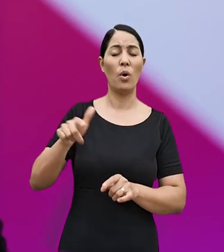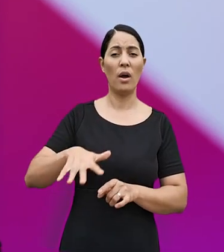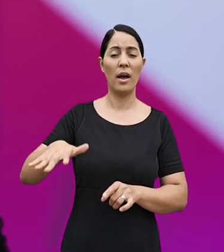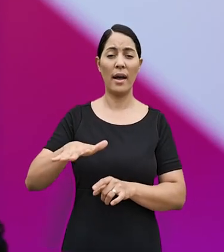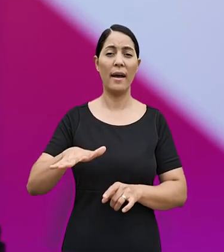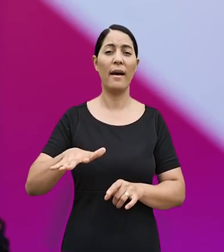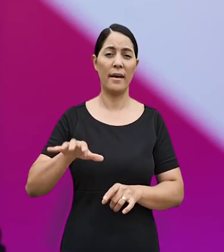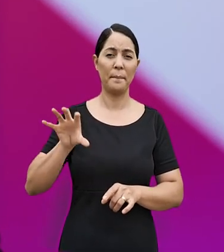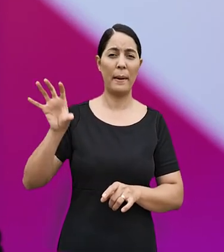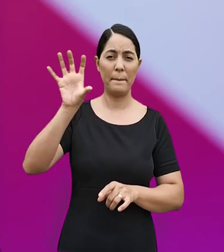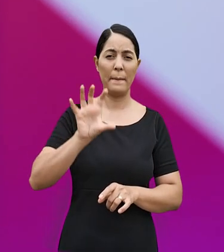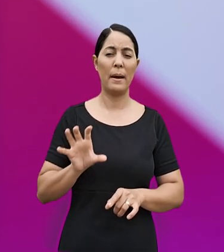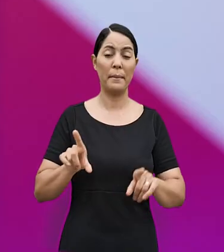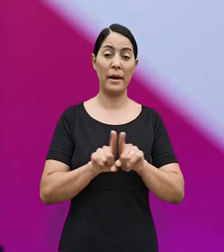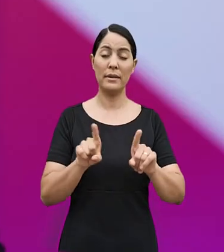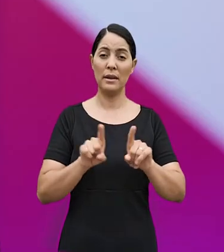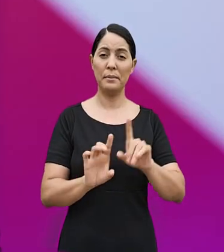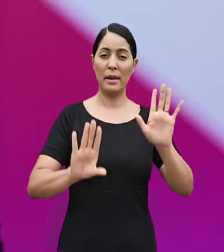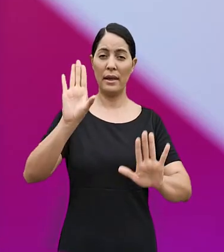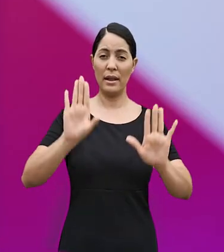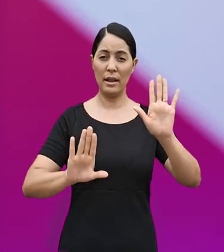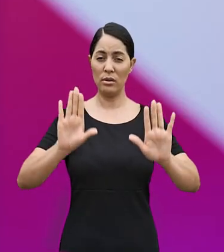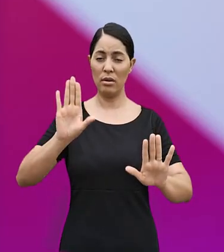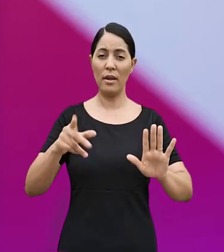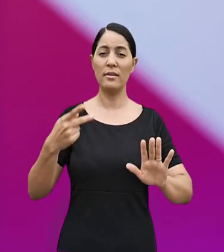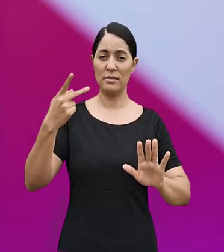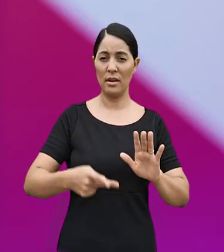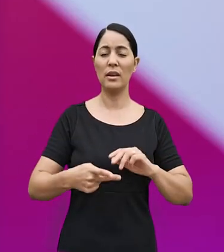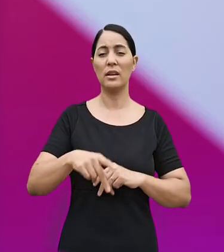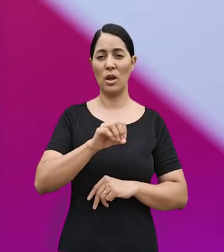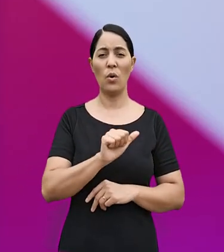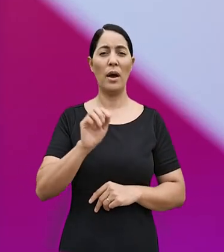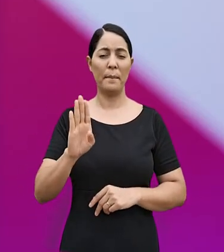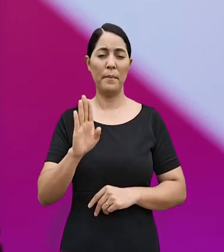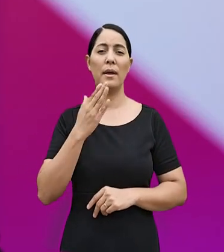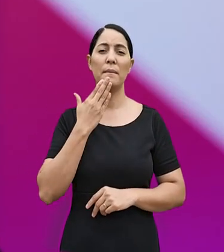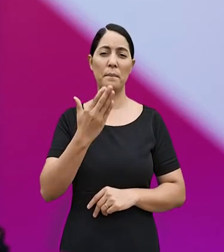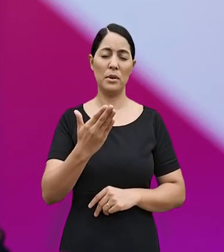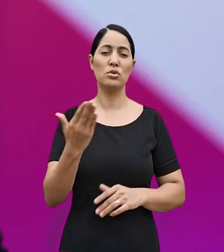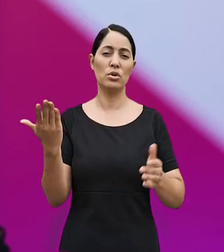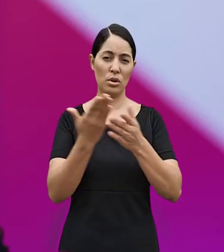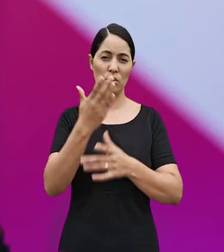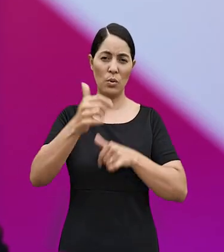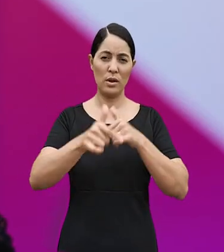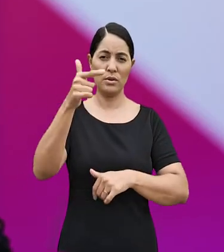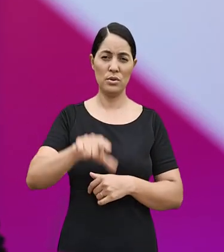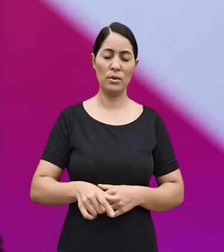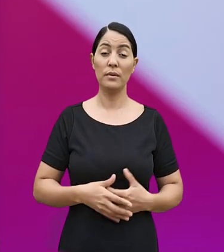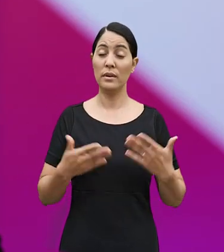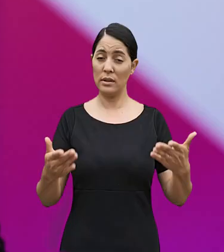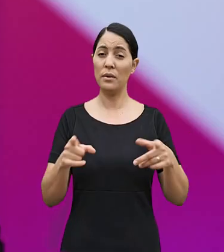seccionais, tratam também de questões eleitorais que chegam ao Conselho Federal da OAB por meio de recursos. Também no órgão especial